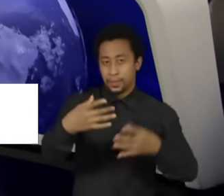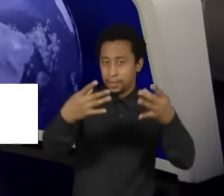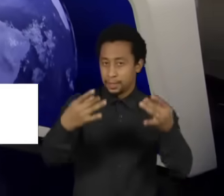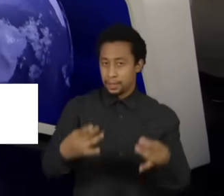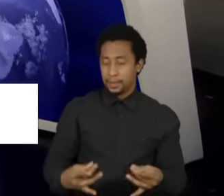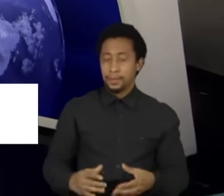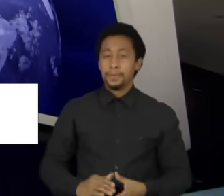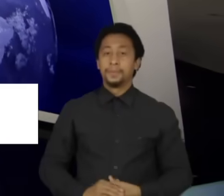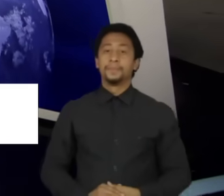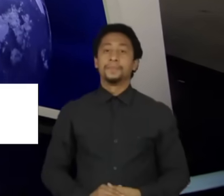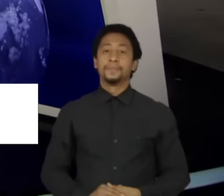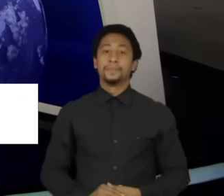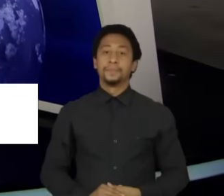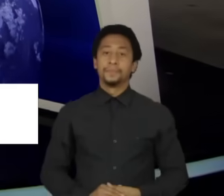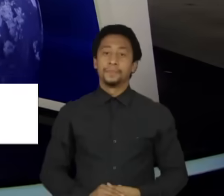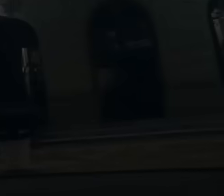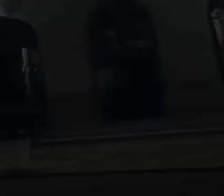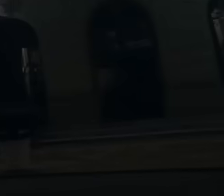já.